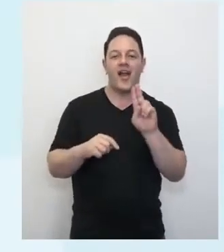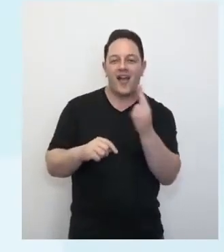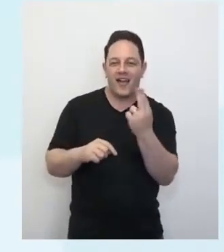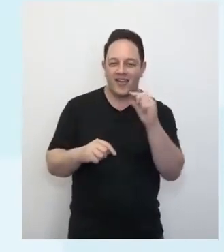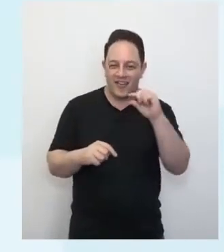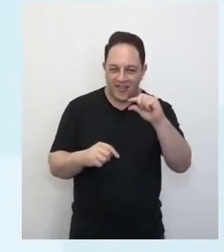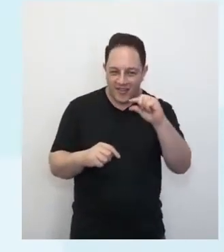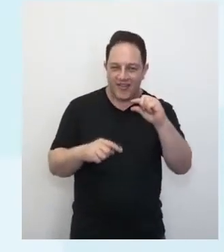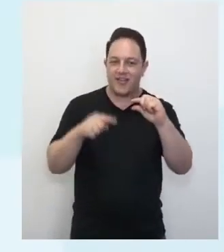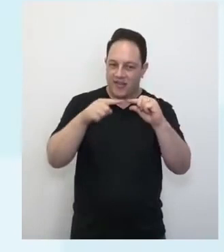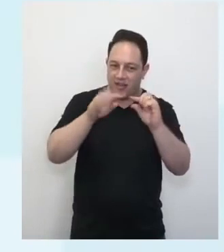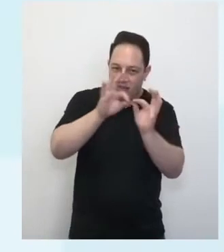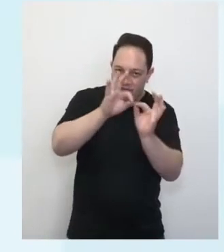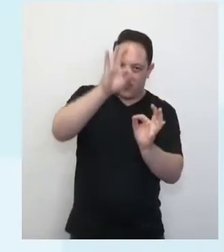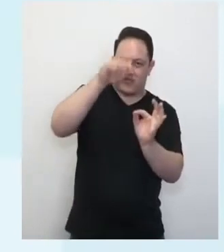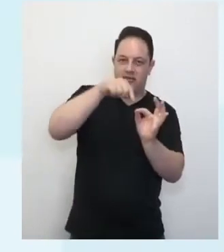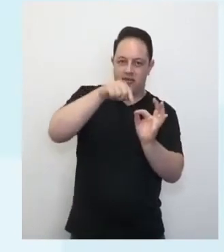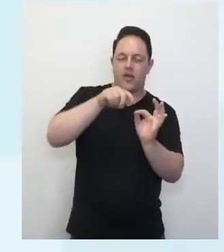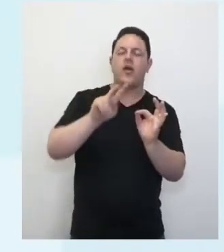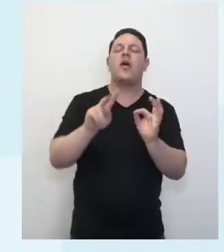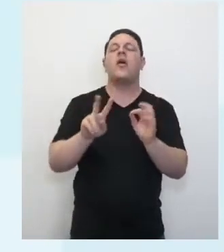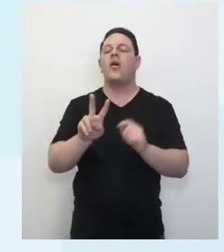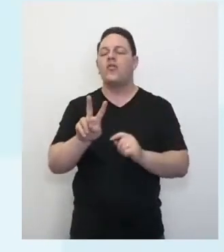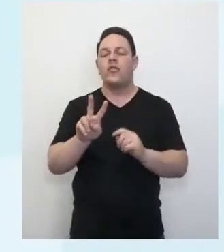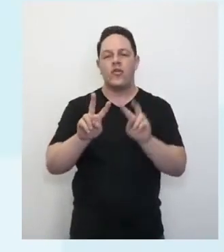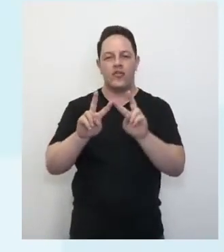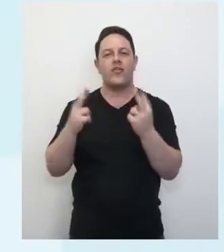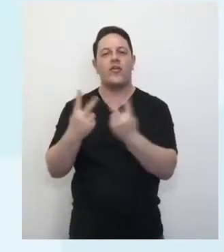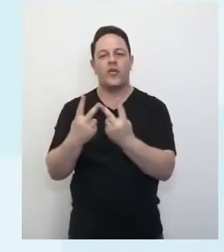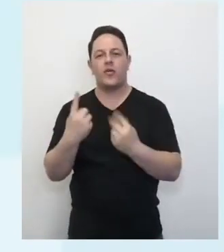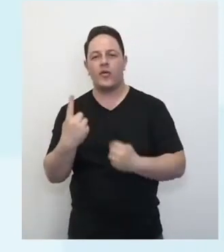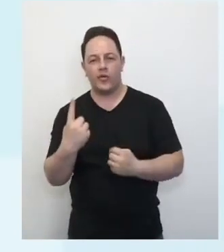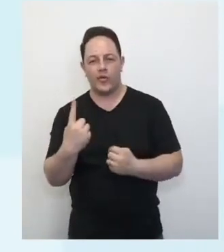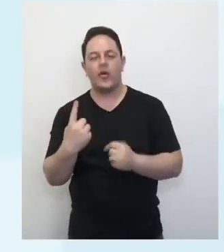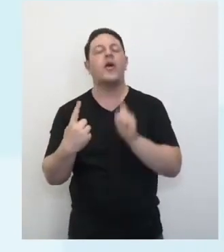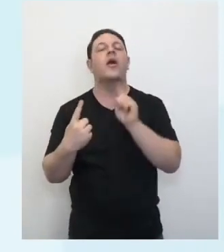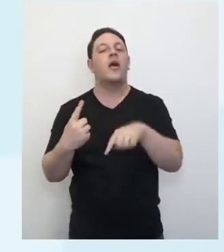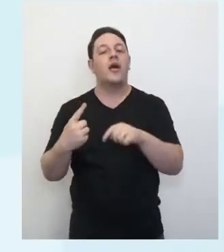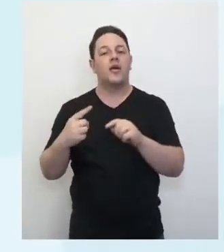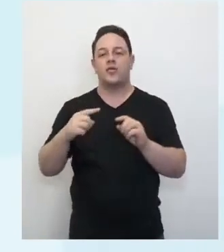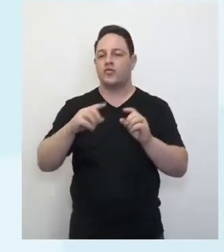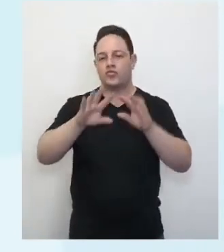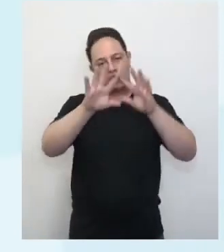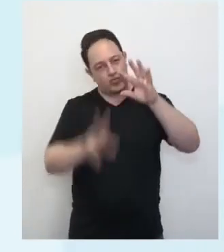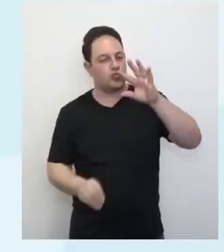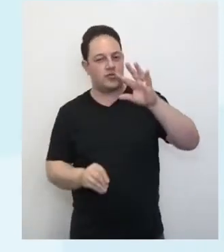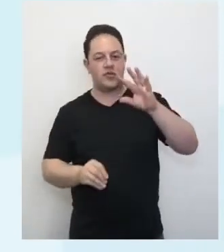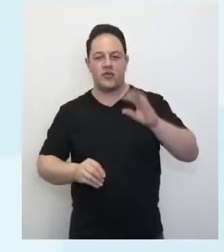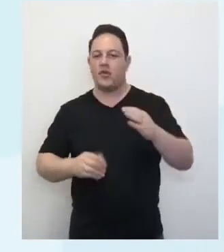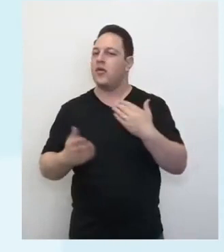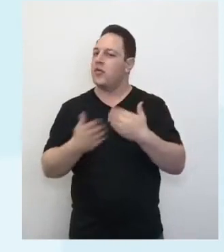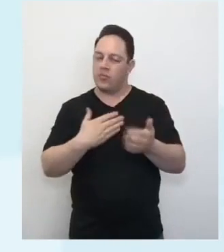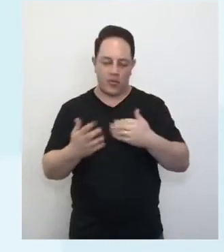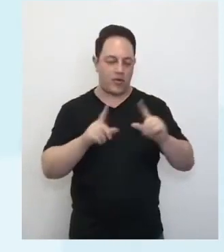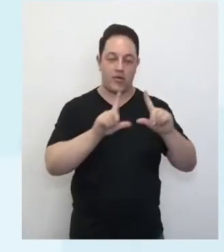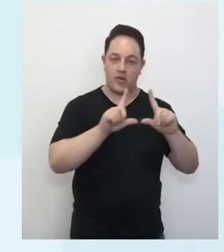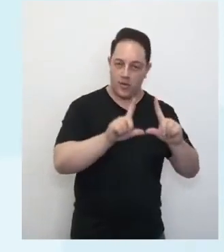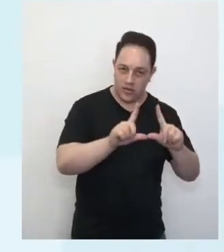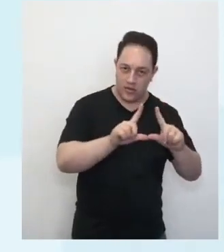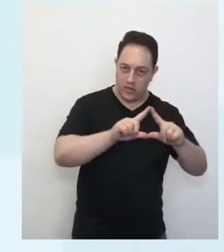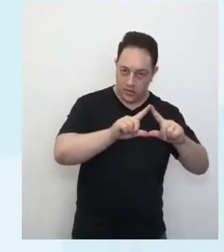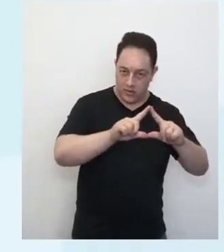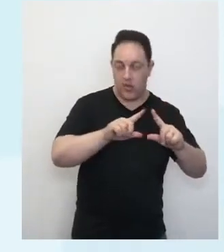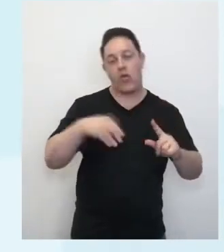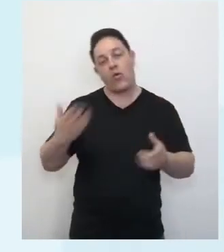agazinho e quem é o volume 1 o volume 1 é o volume Total tanto da pirâmide